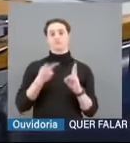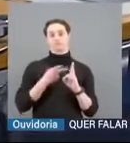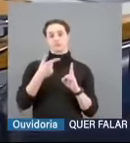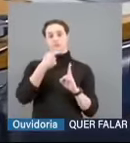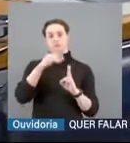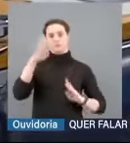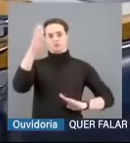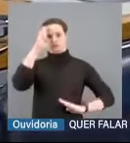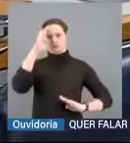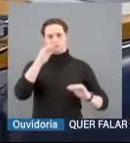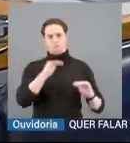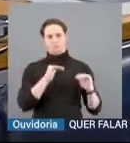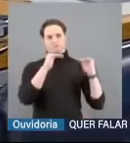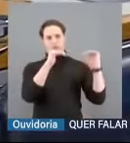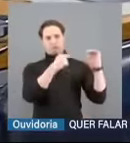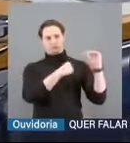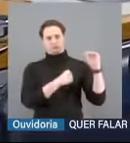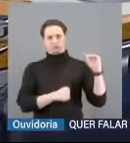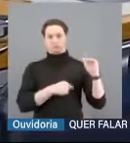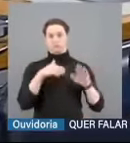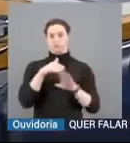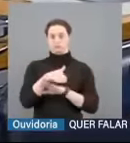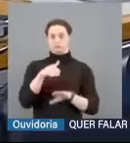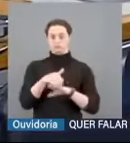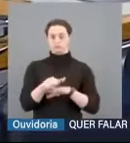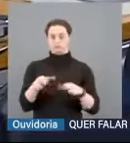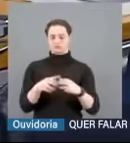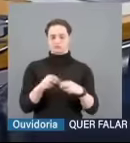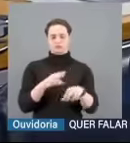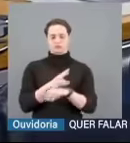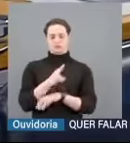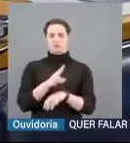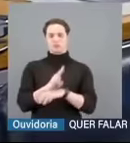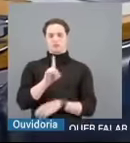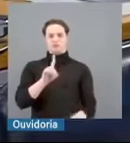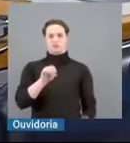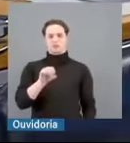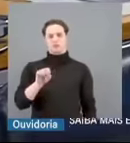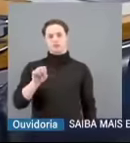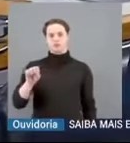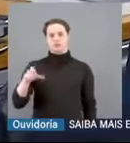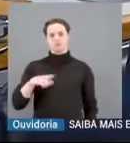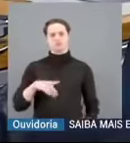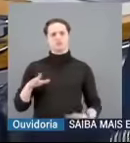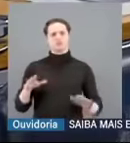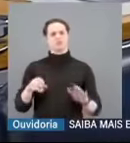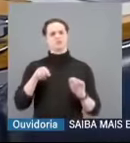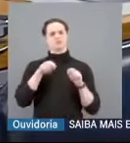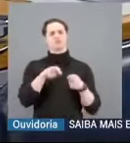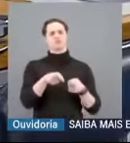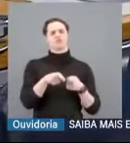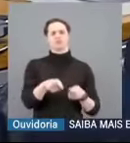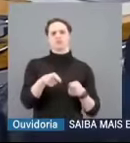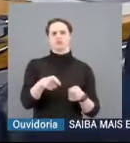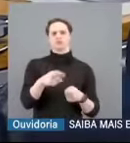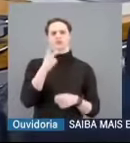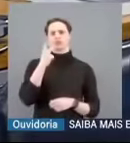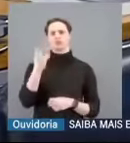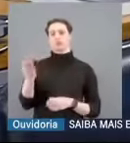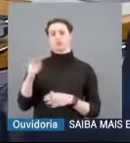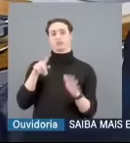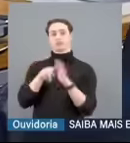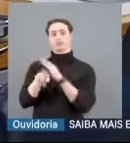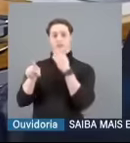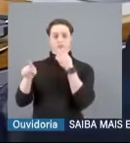alta patente que participavam do WhatsApp DOS. E eles aqui provocam permanentemente o Mauricídio, que